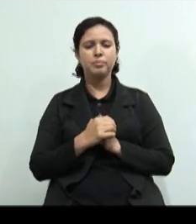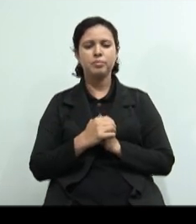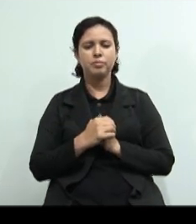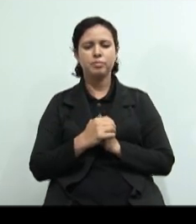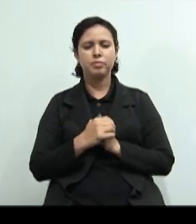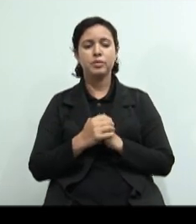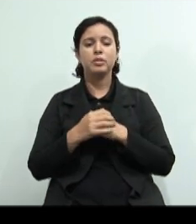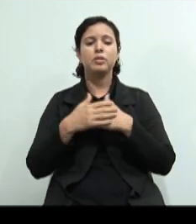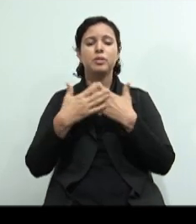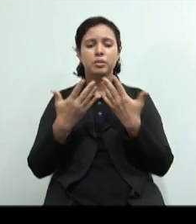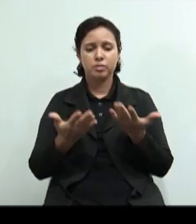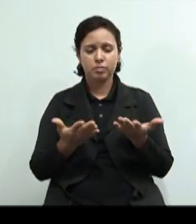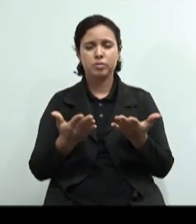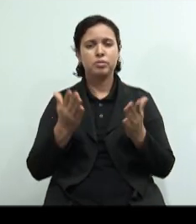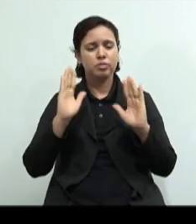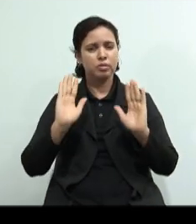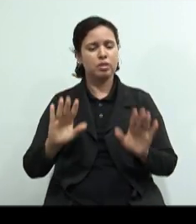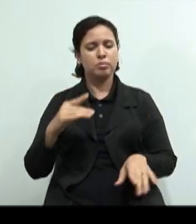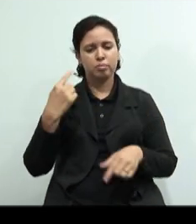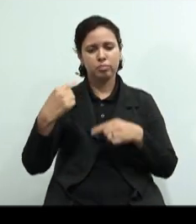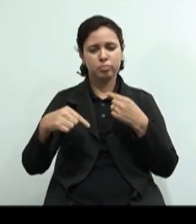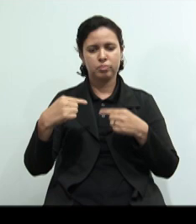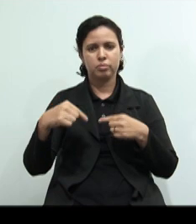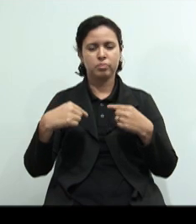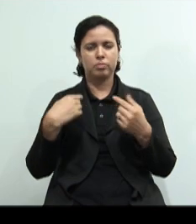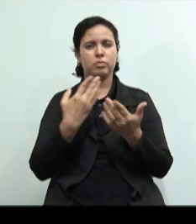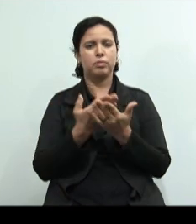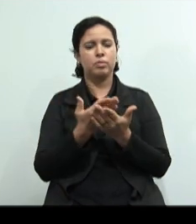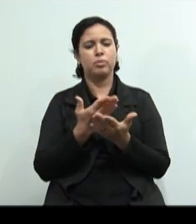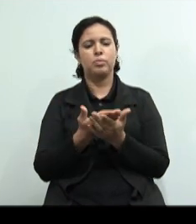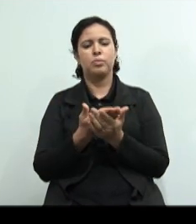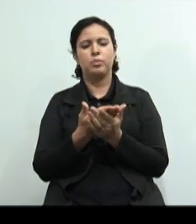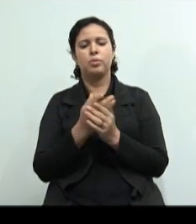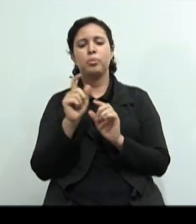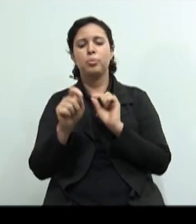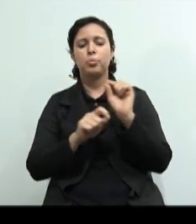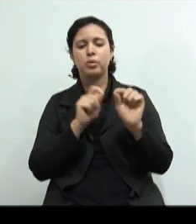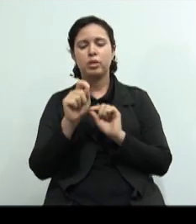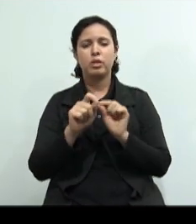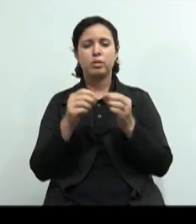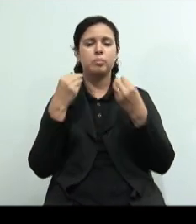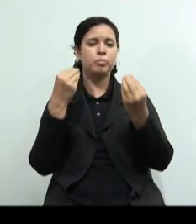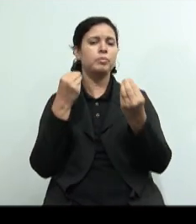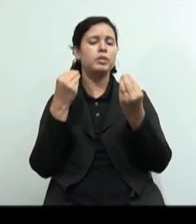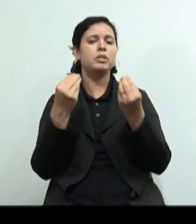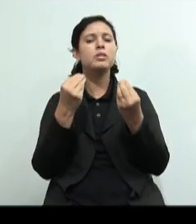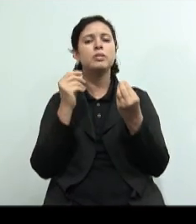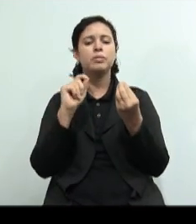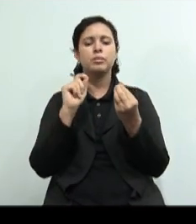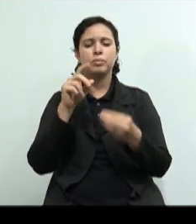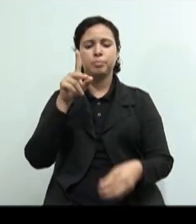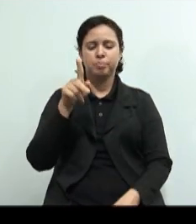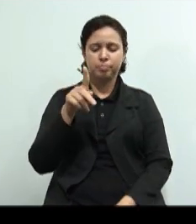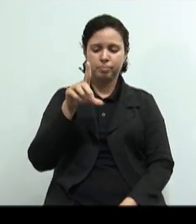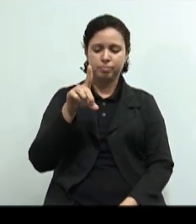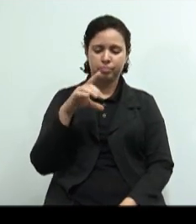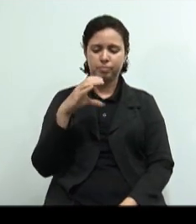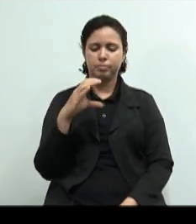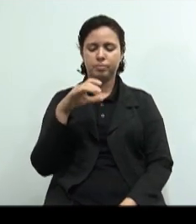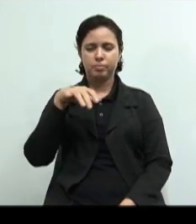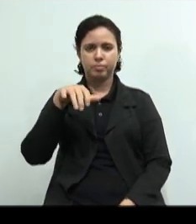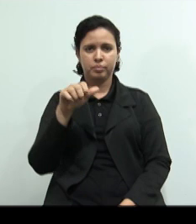base no que foi discutido nessa aula, o que é e para que serve o PDCA? E